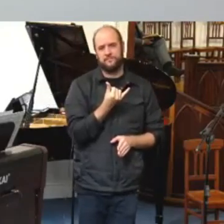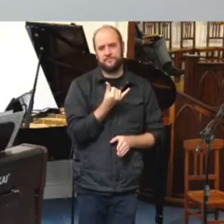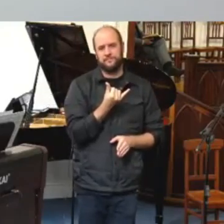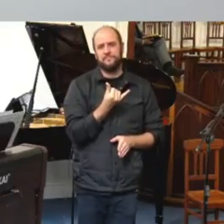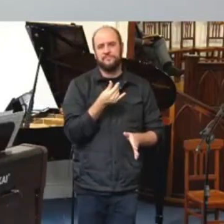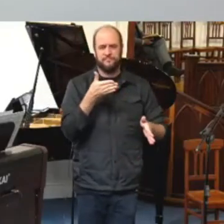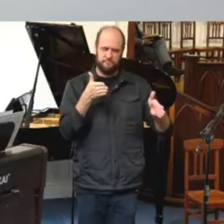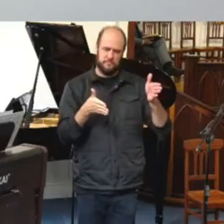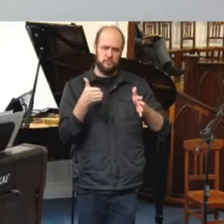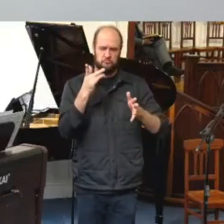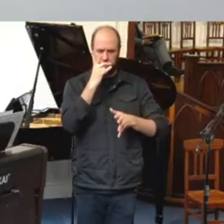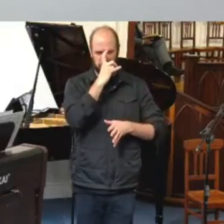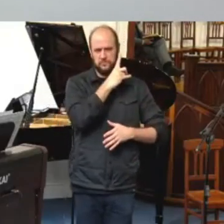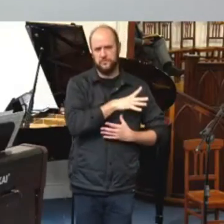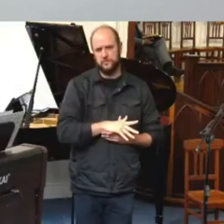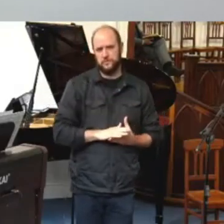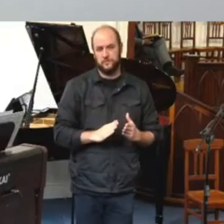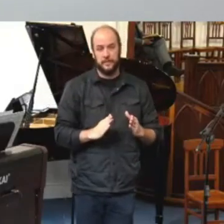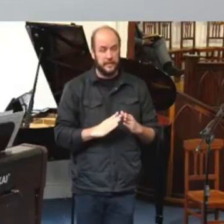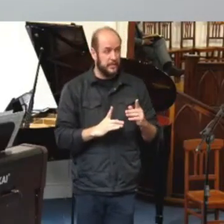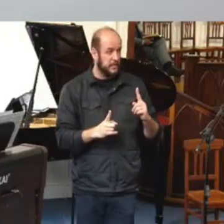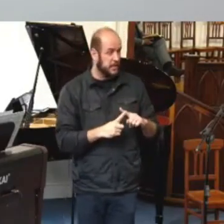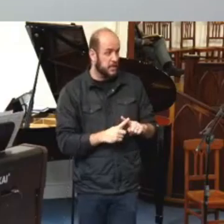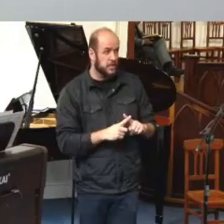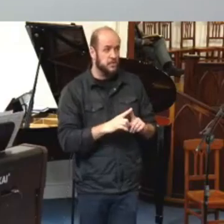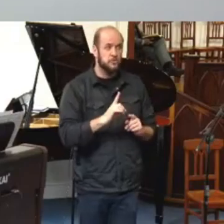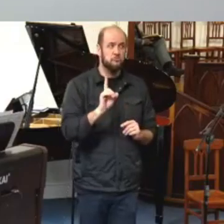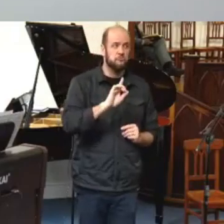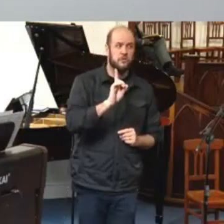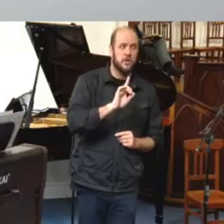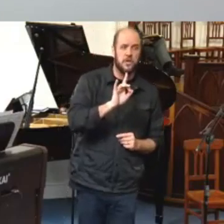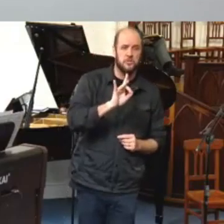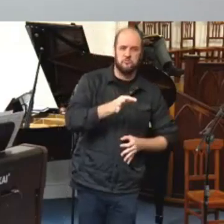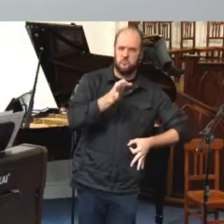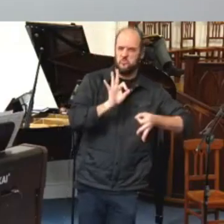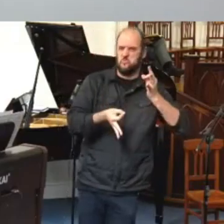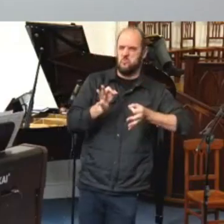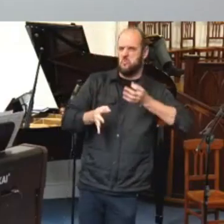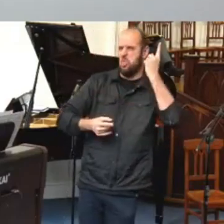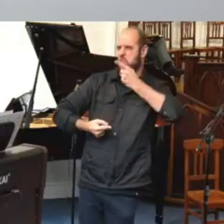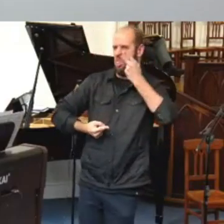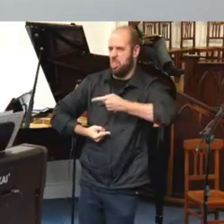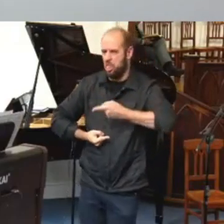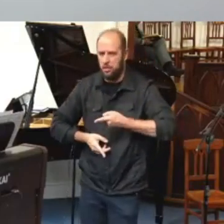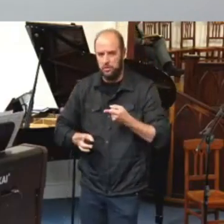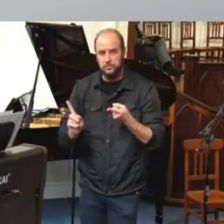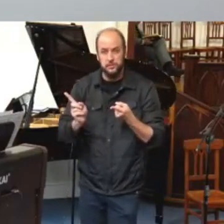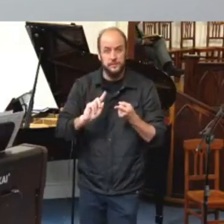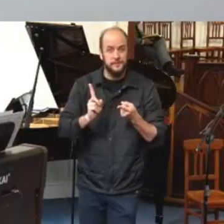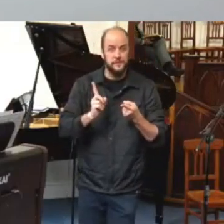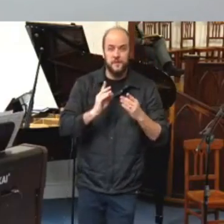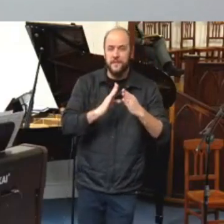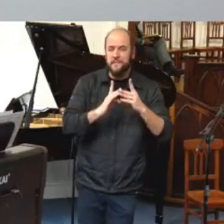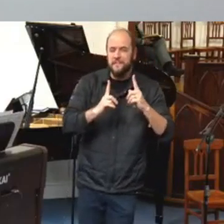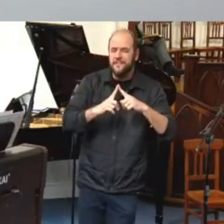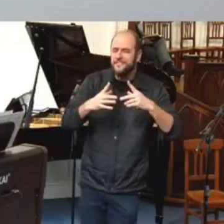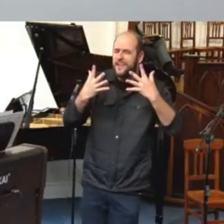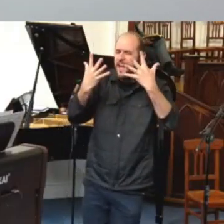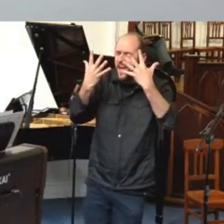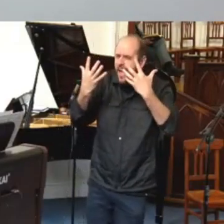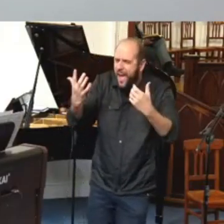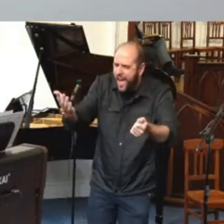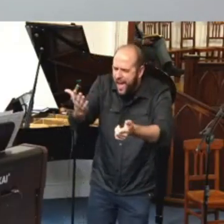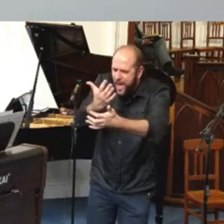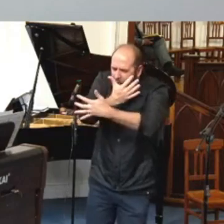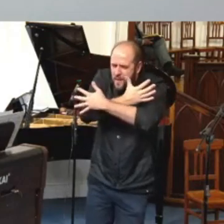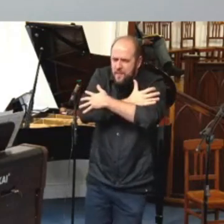da dor. A igreja não está aqui para te julgar, a igreja está para te abraçar, a igreja está aqui